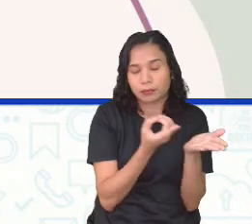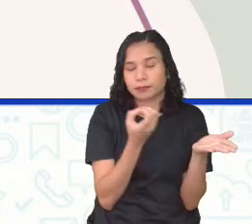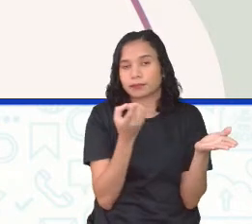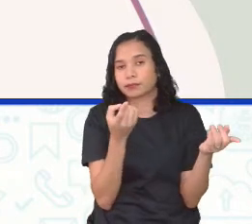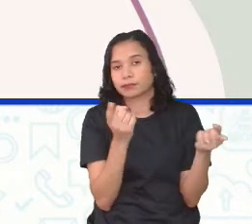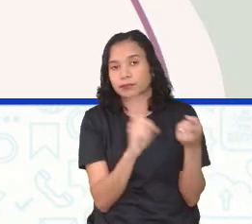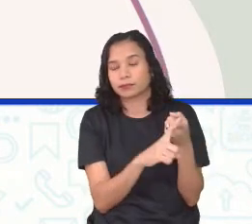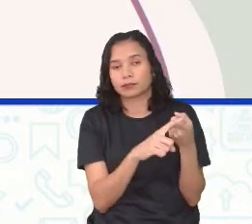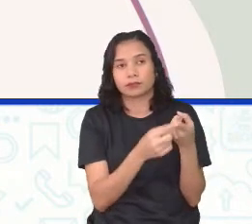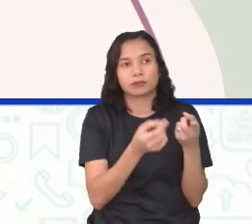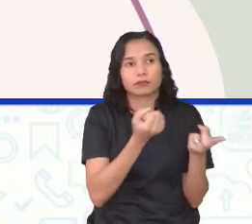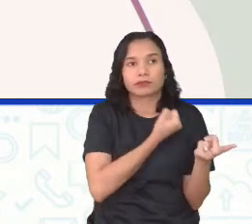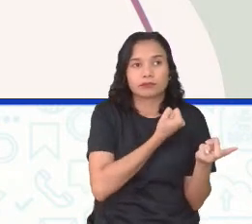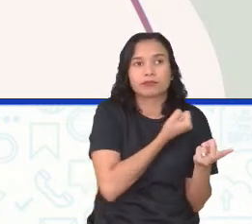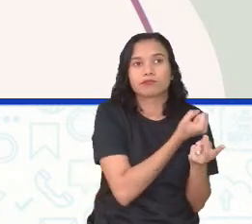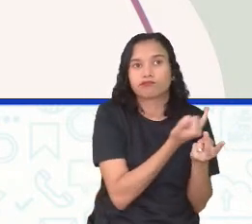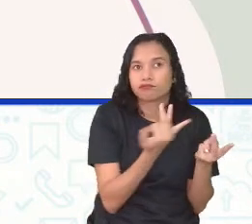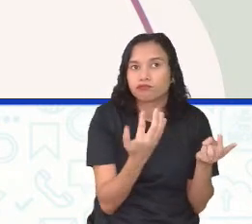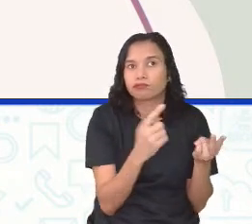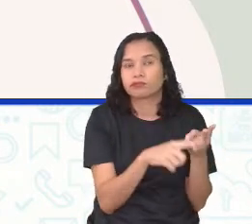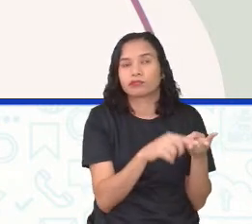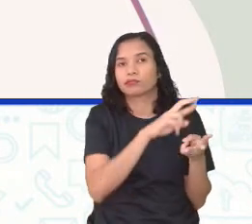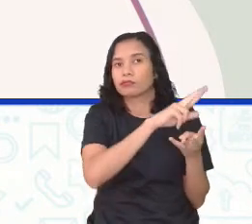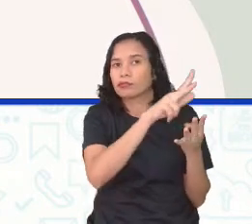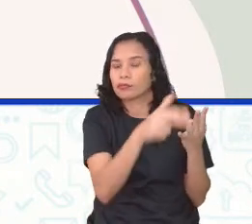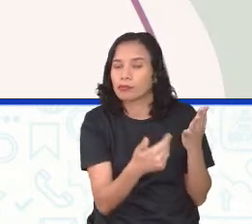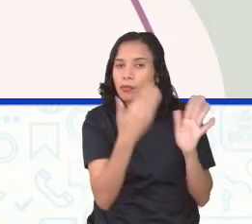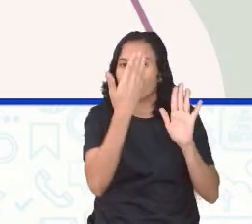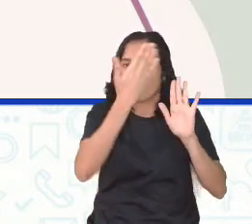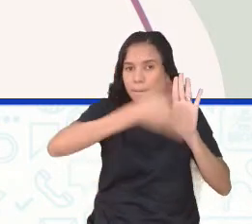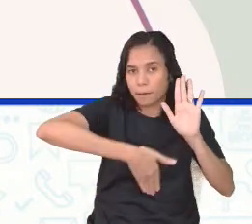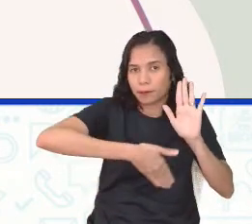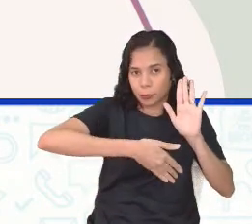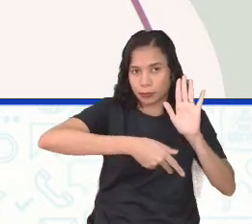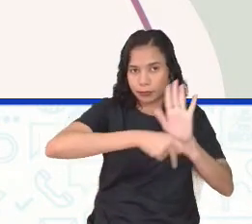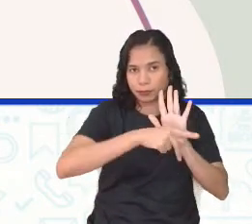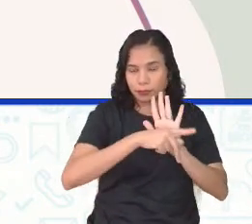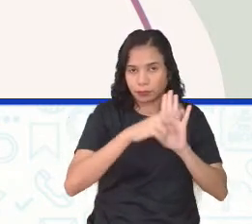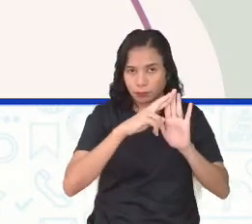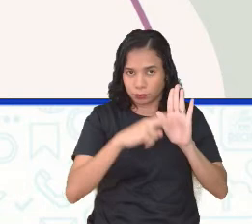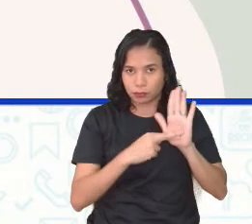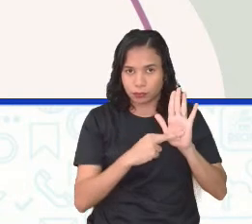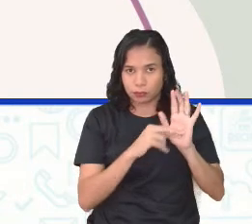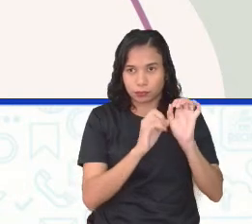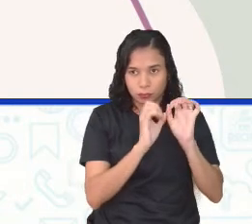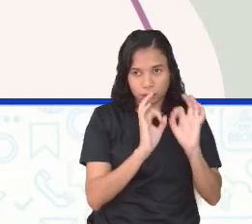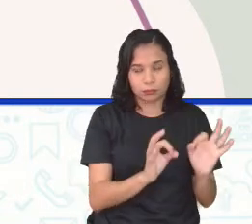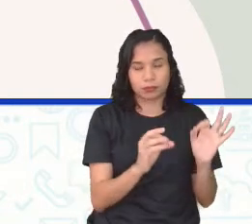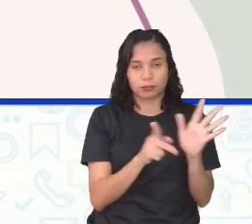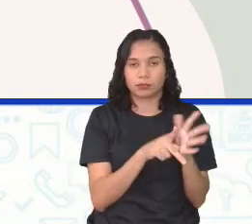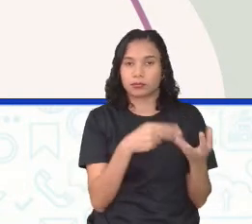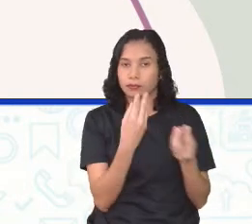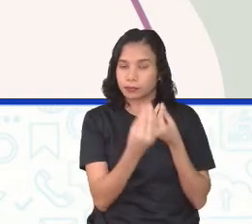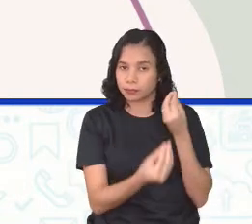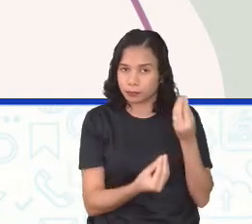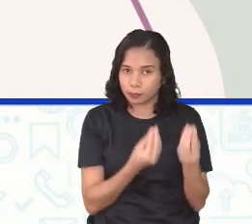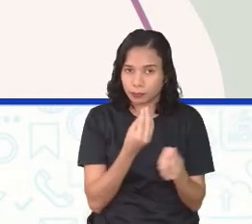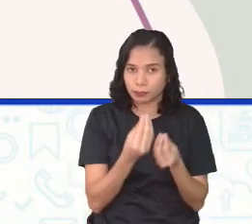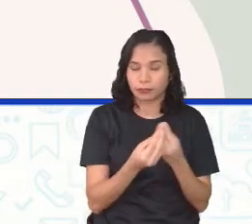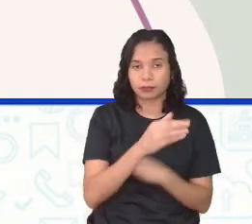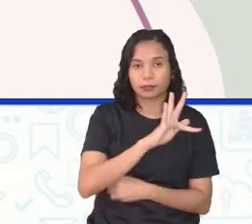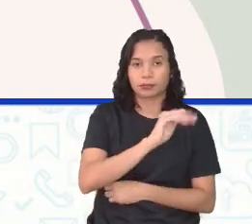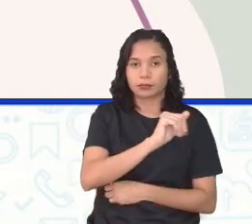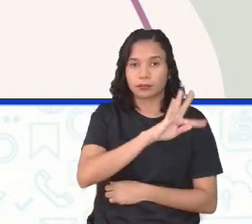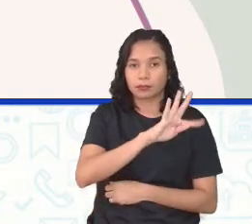documentos, números ou outras formas de registro. Desse modo, fato